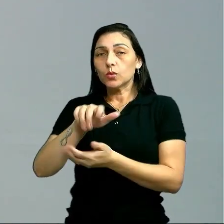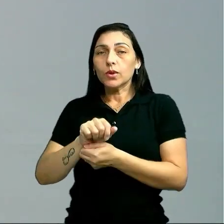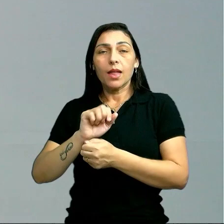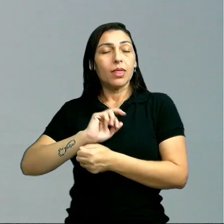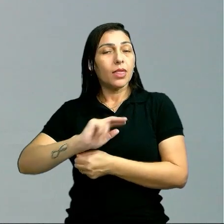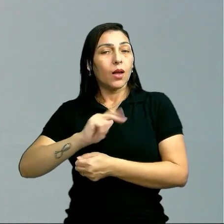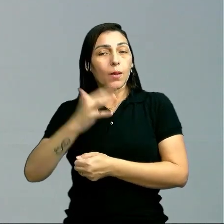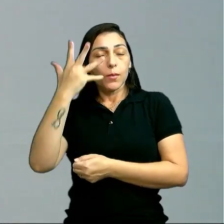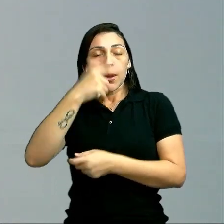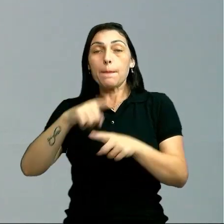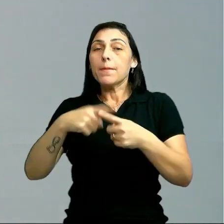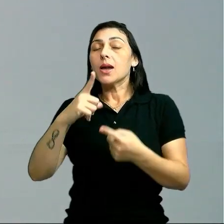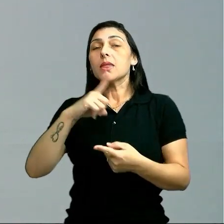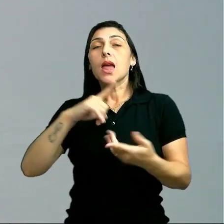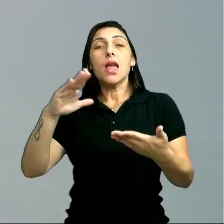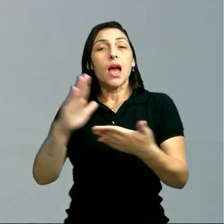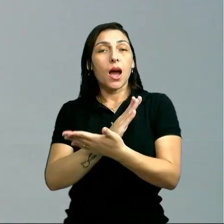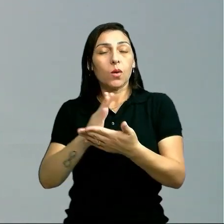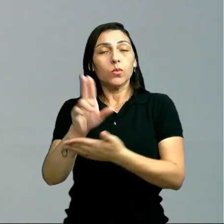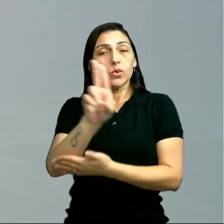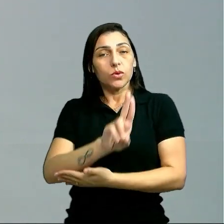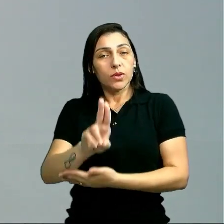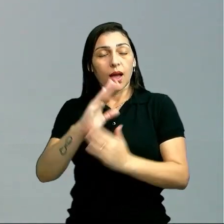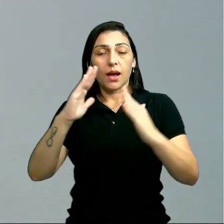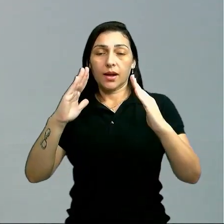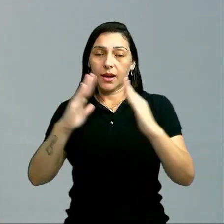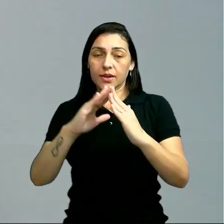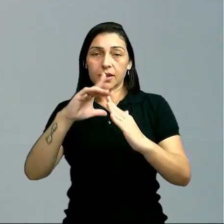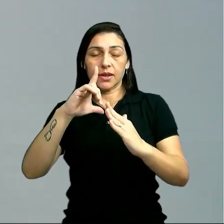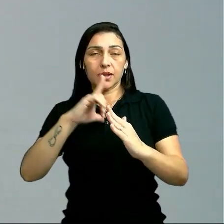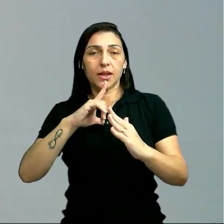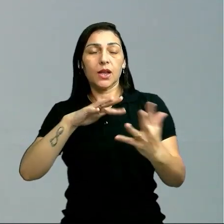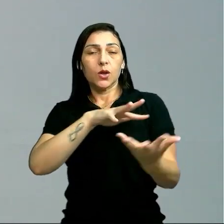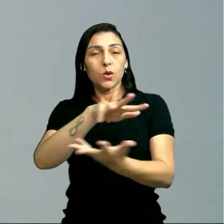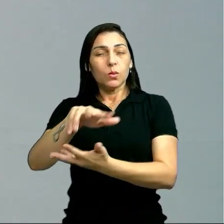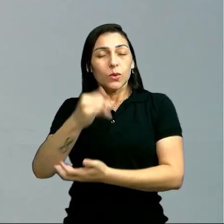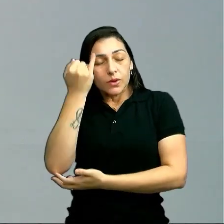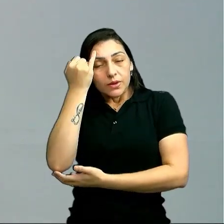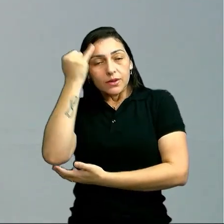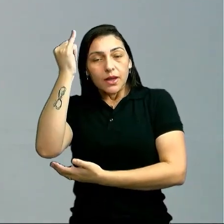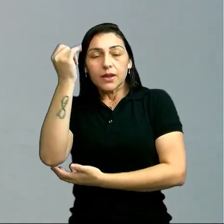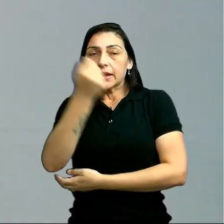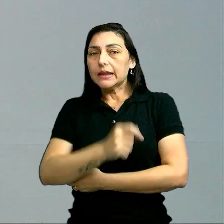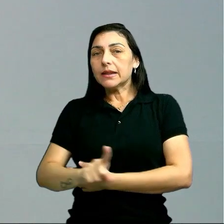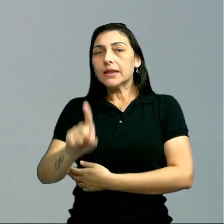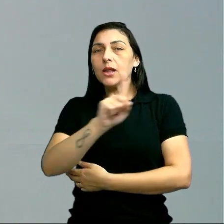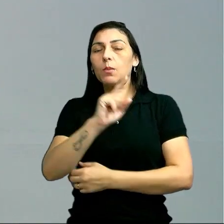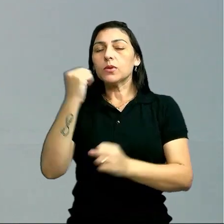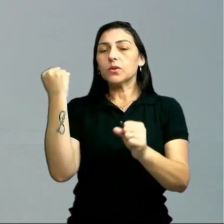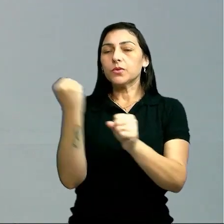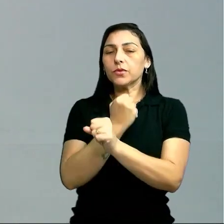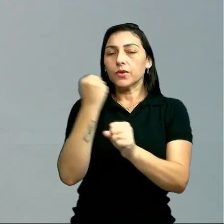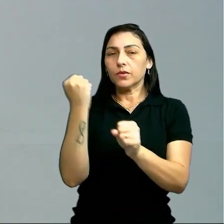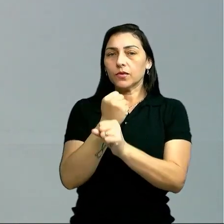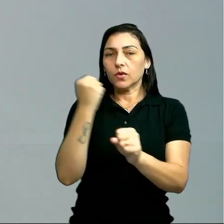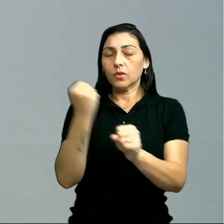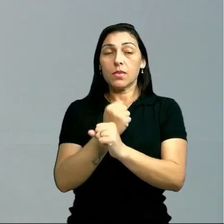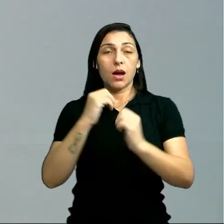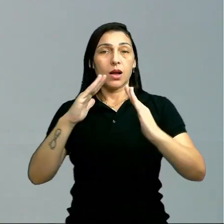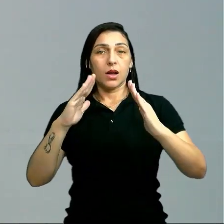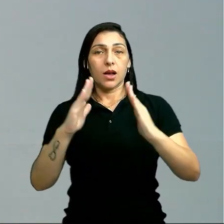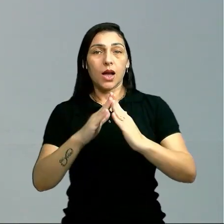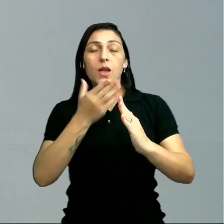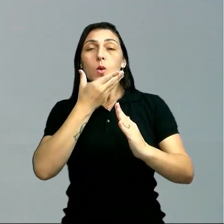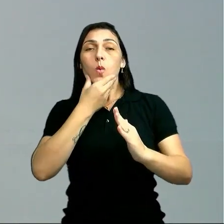bonita, mas ela tem alguma utilidade. A casa que existe lá no mundo das ideias, ela não precisa de reforma. A casa